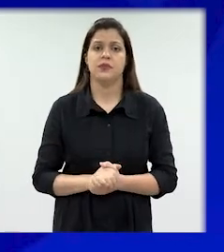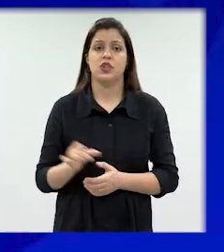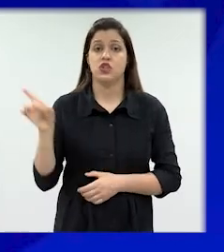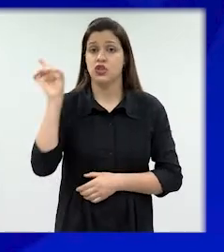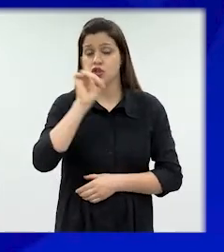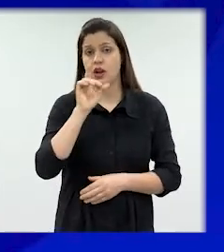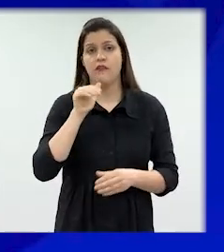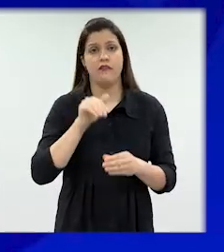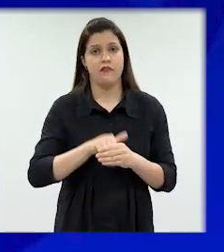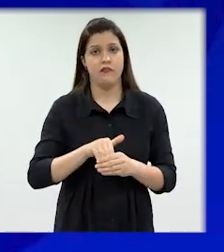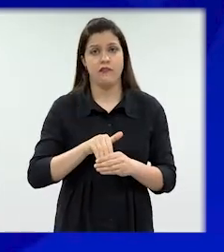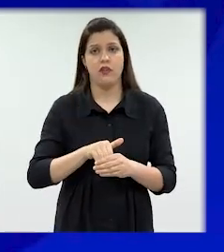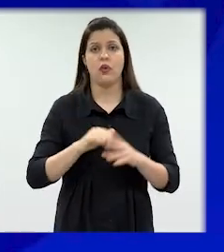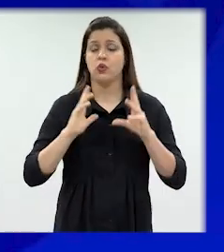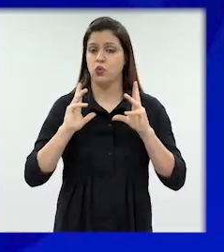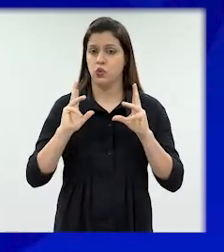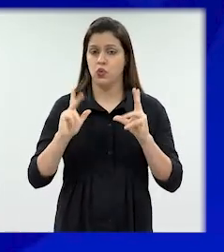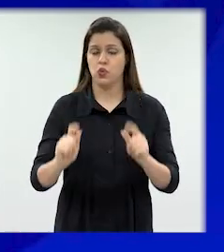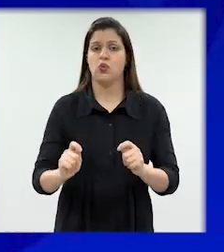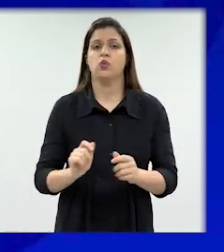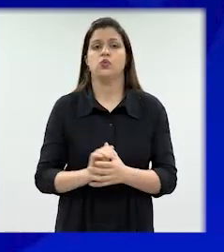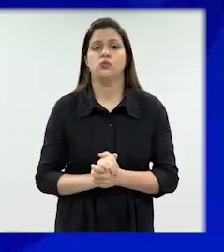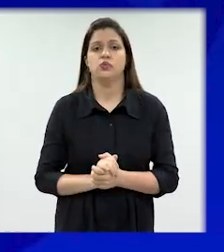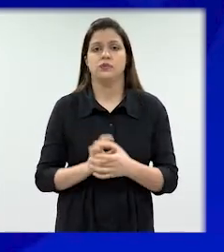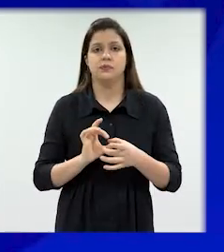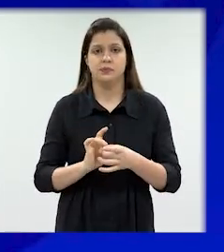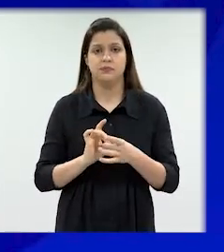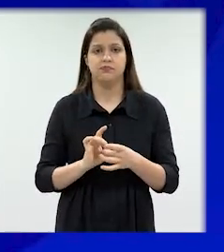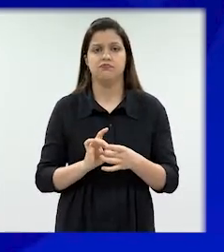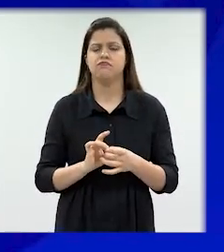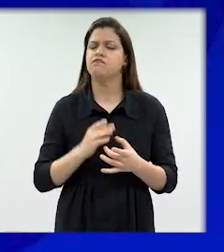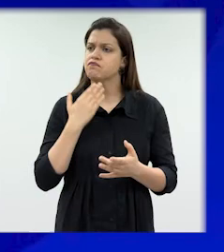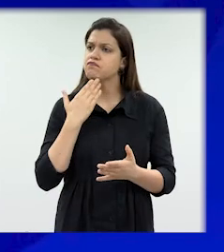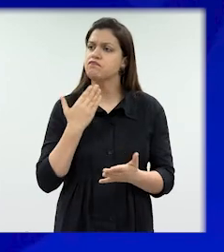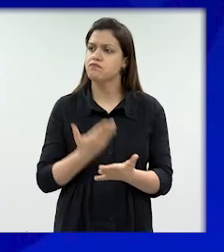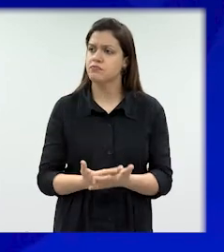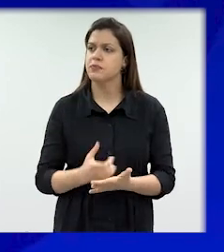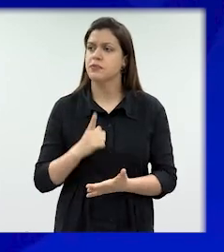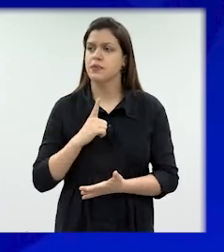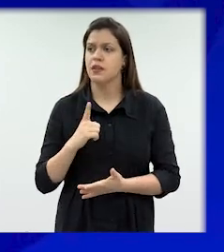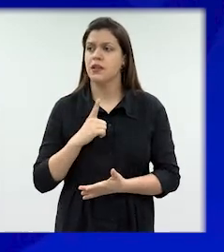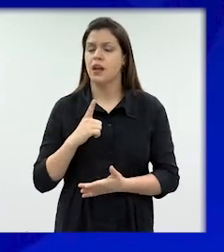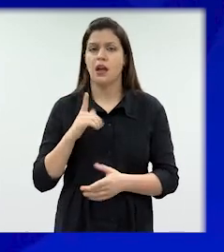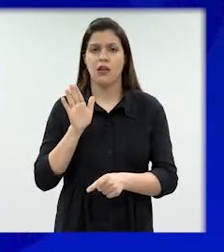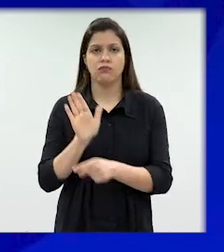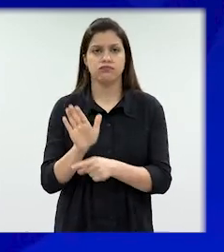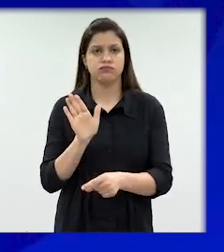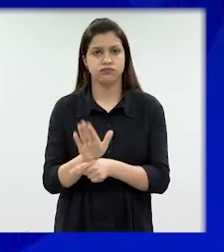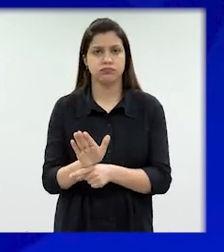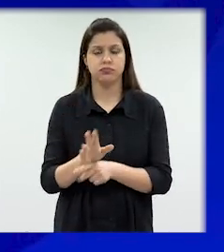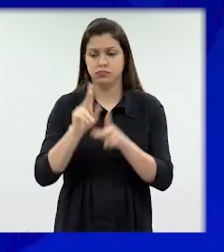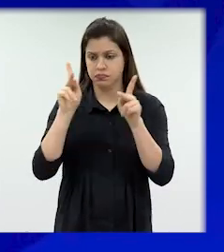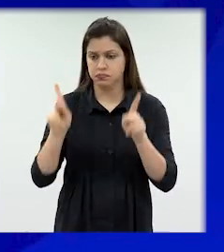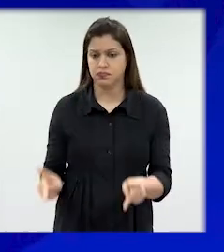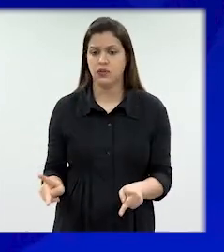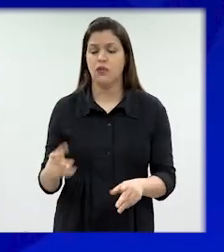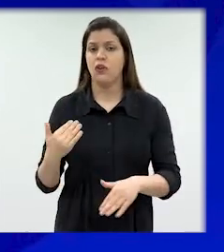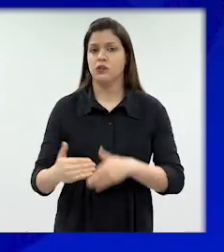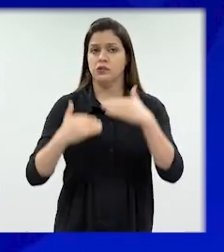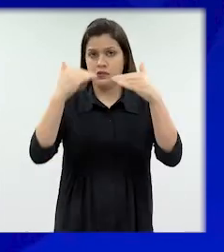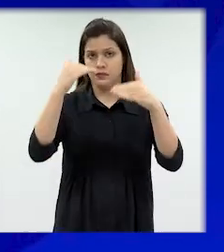eleição, todos se unem, é impressionante a colaboração da população